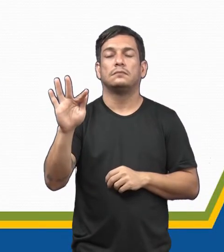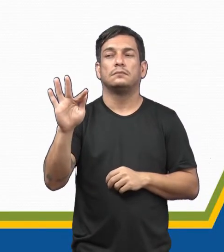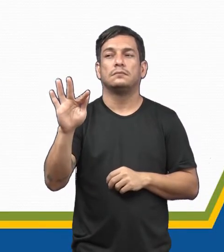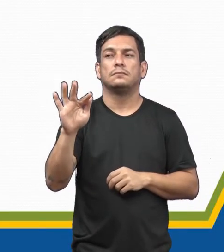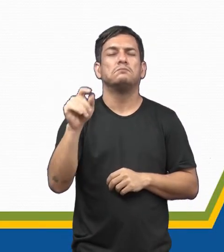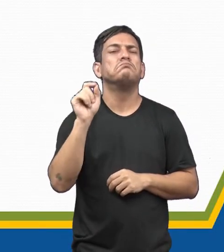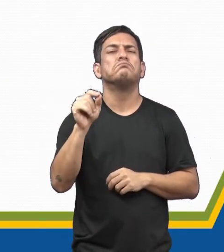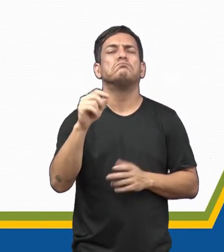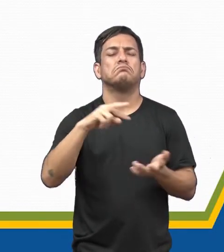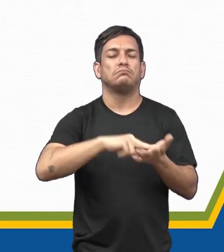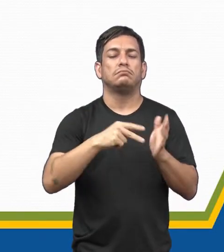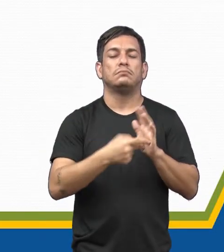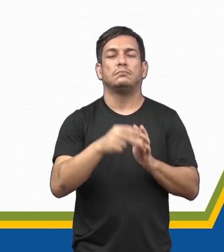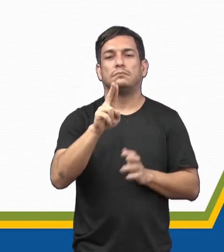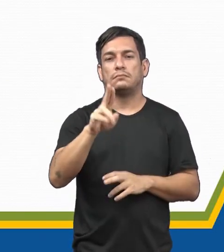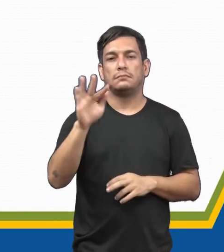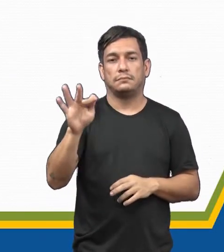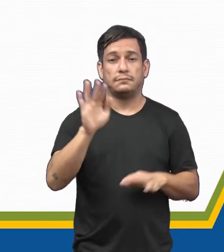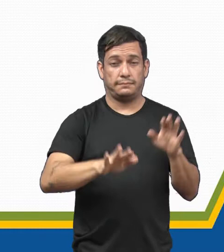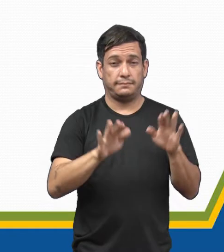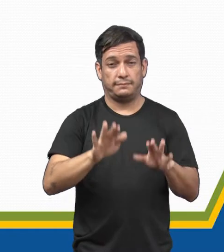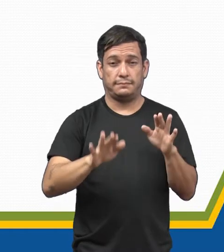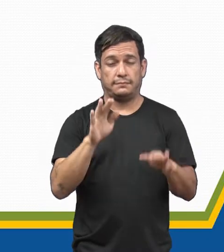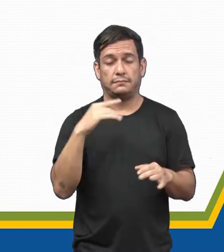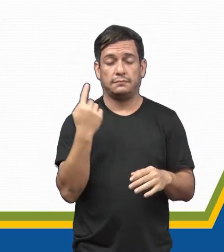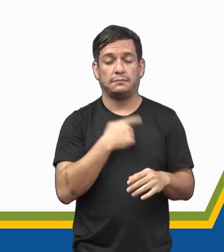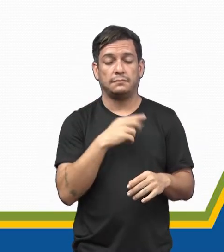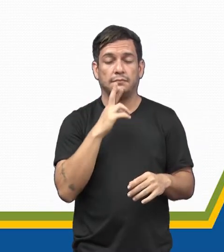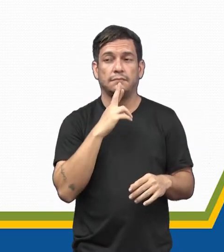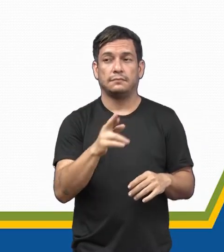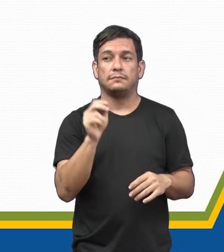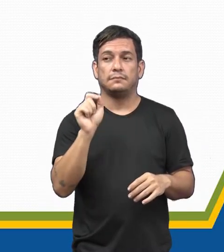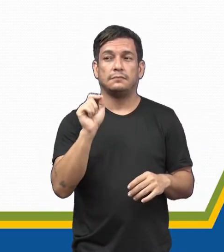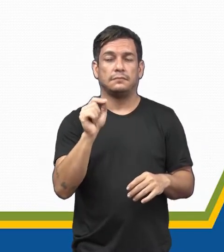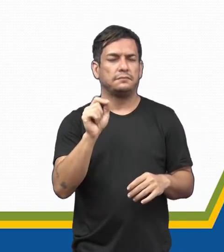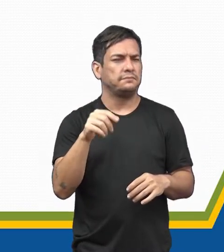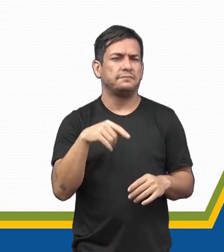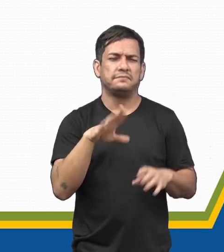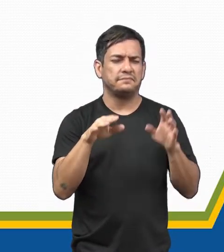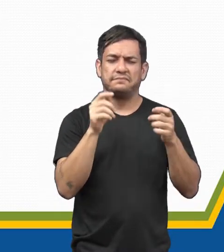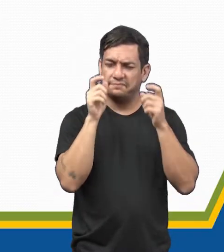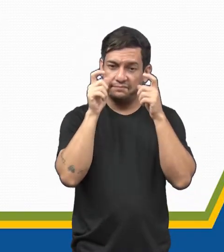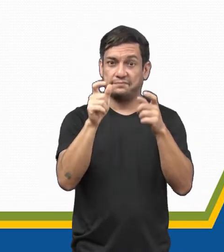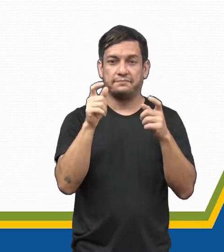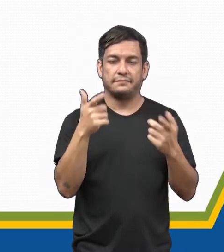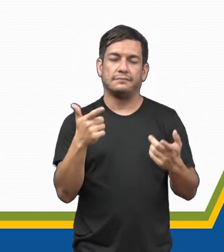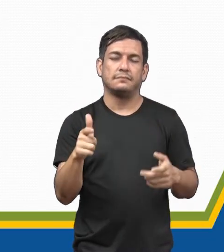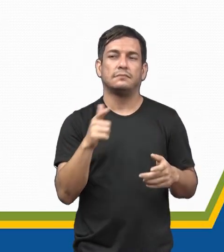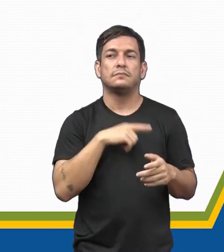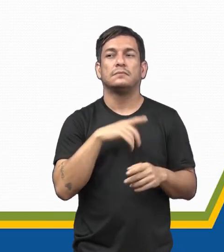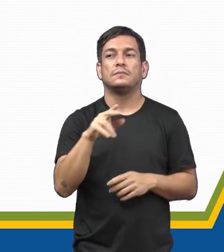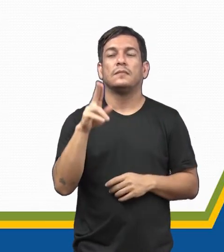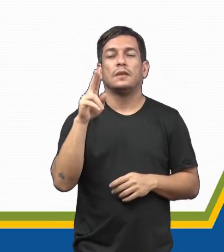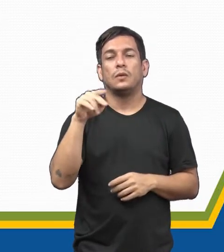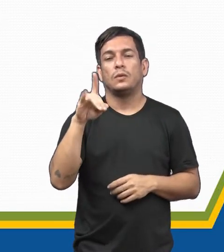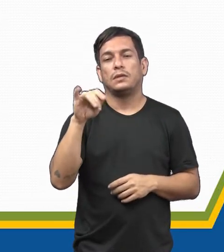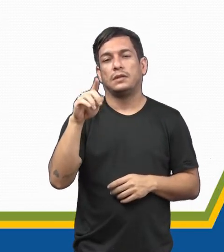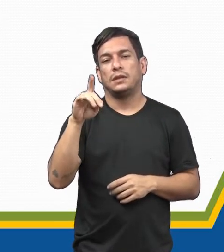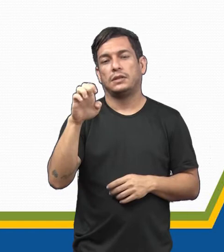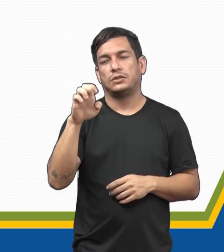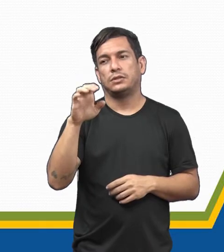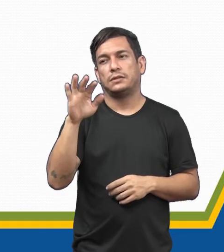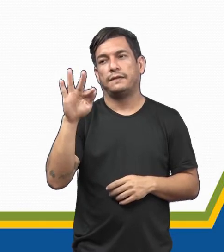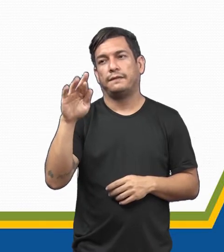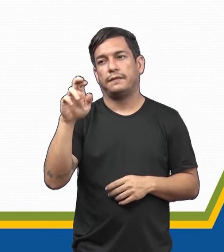Né? O que significa este UF? Muitas vezes nós respondemos ali e nunca perguntamos. É uma unidade da